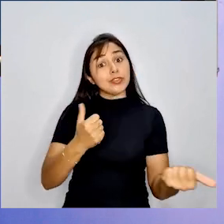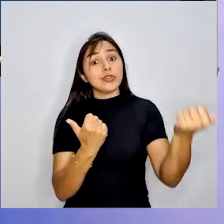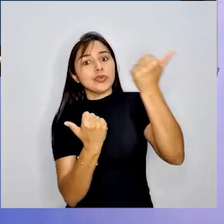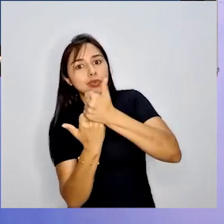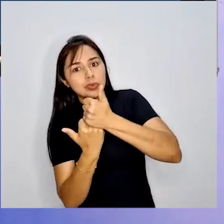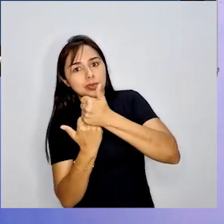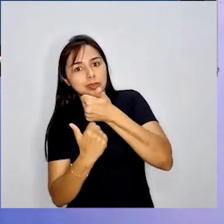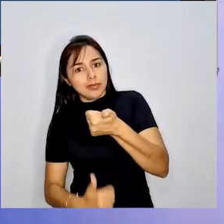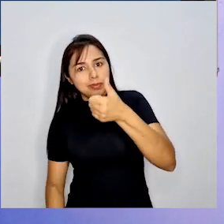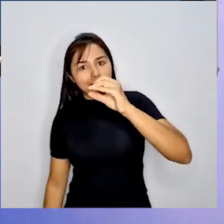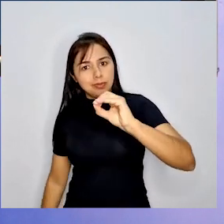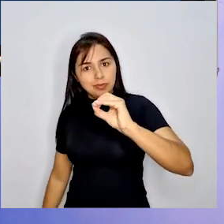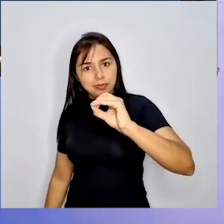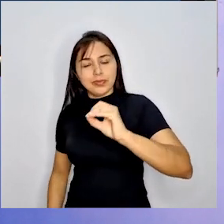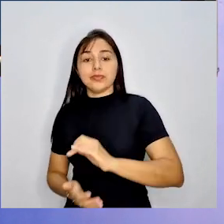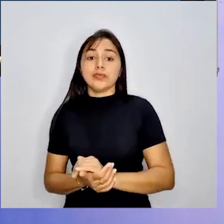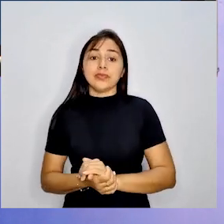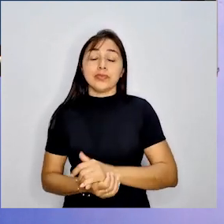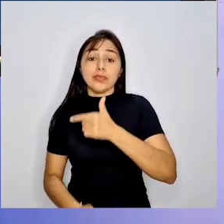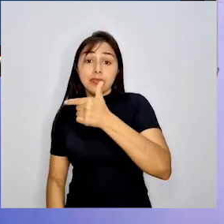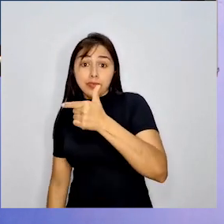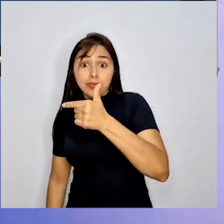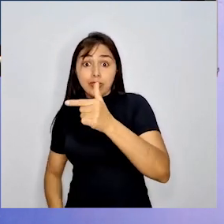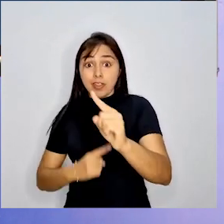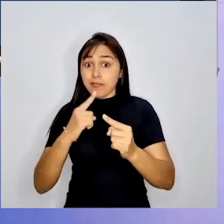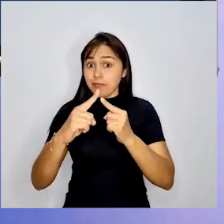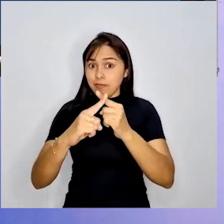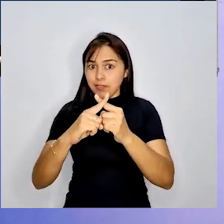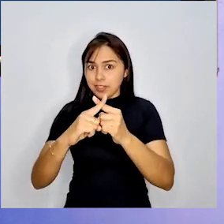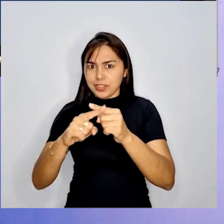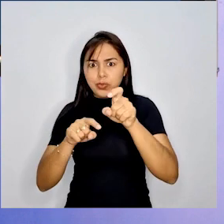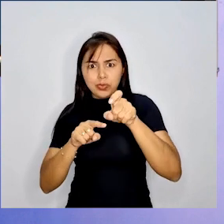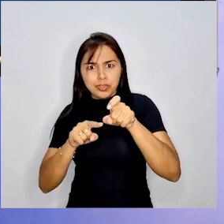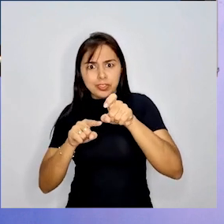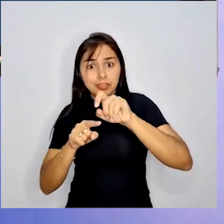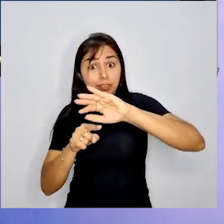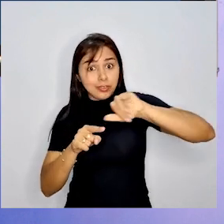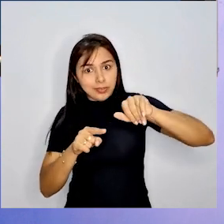Então, 2 vezes 10